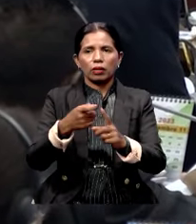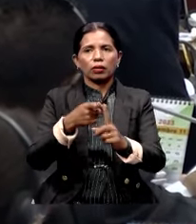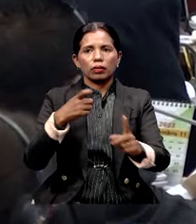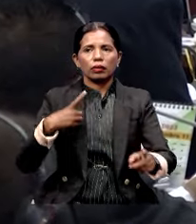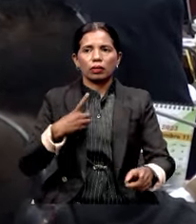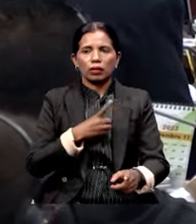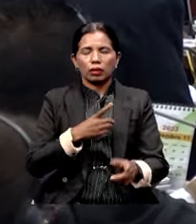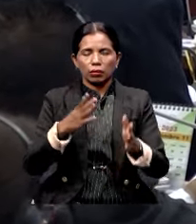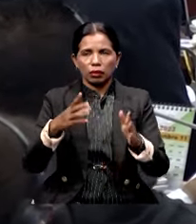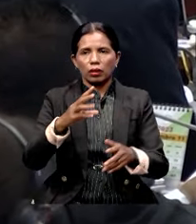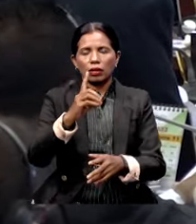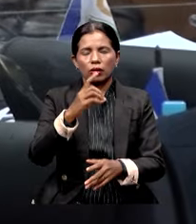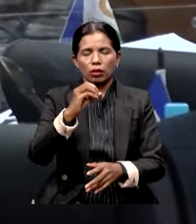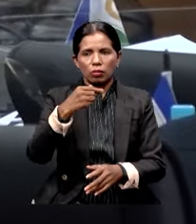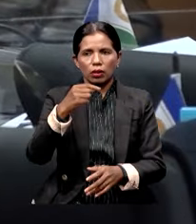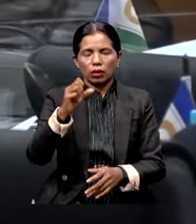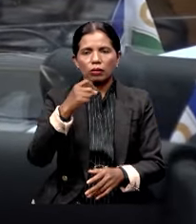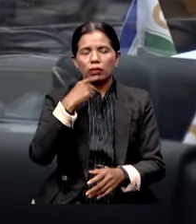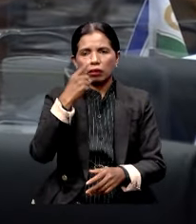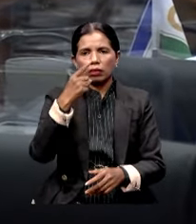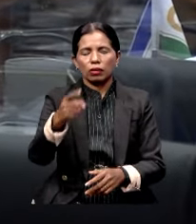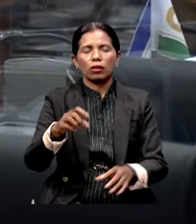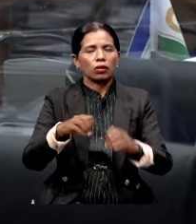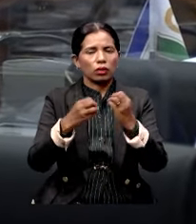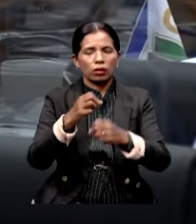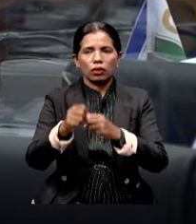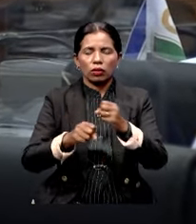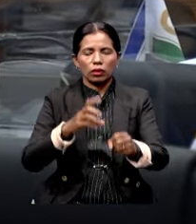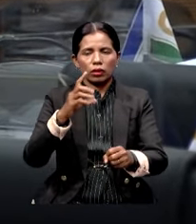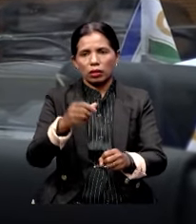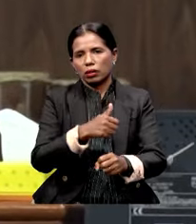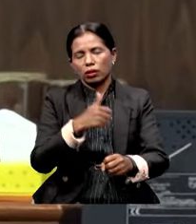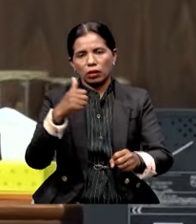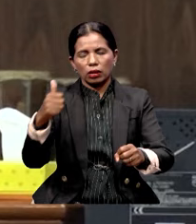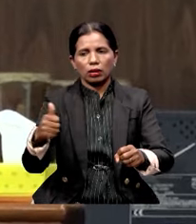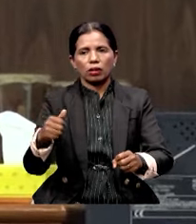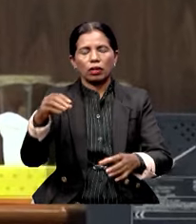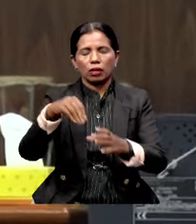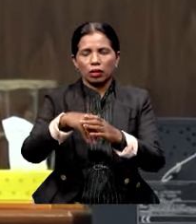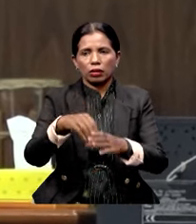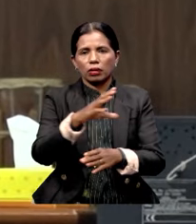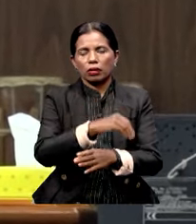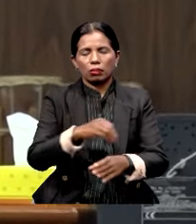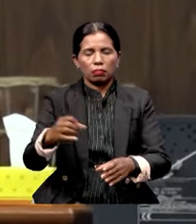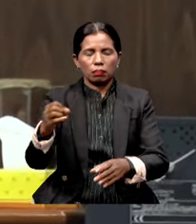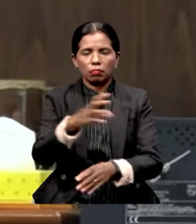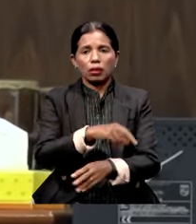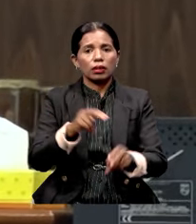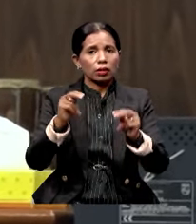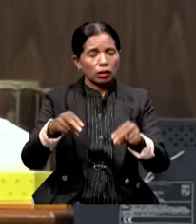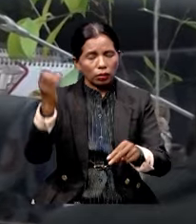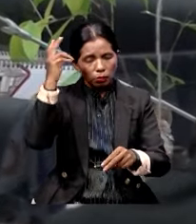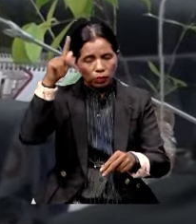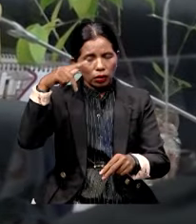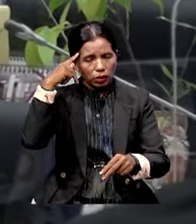deputado Domingos Augusto Decker considera organização sociedade civil Balun inclina a anlio para interesse política, onde halo crítica